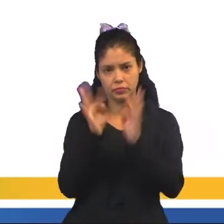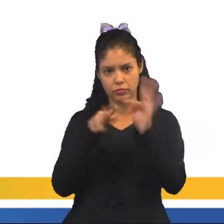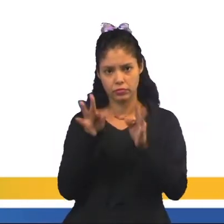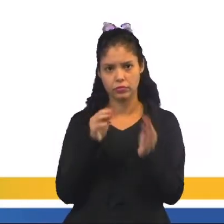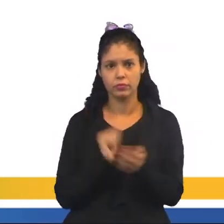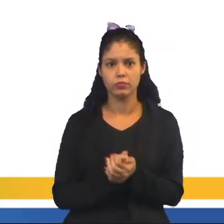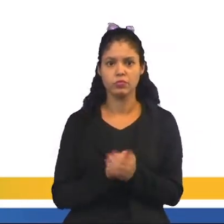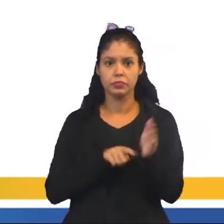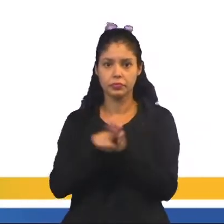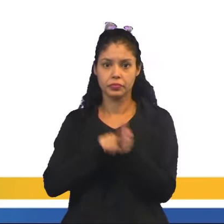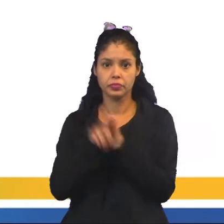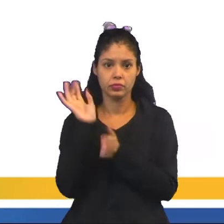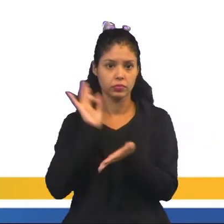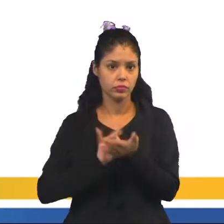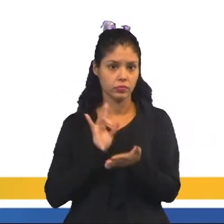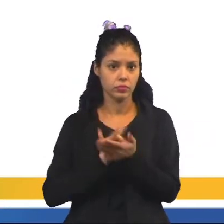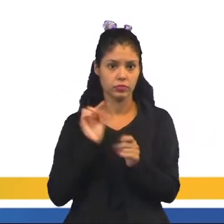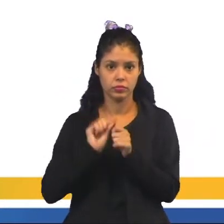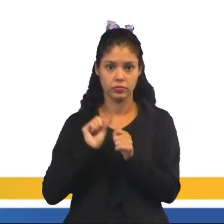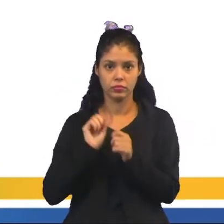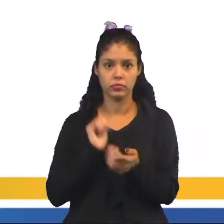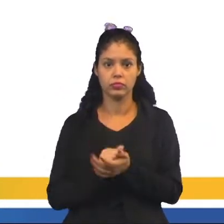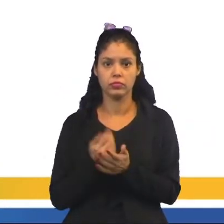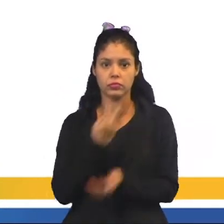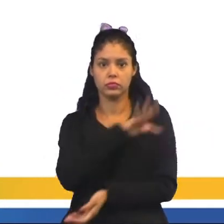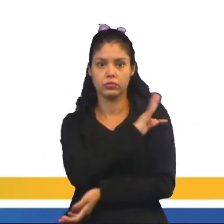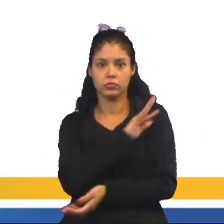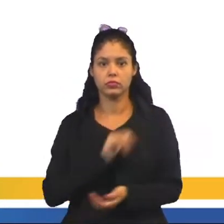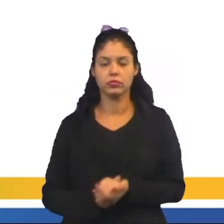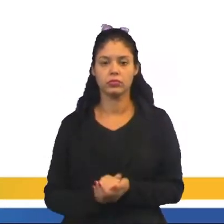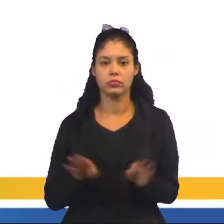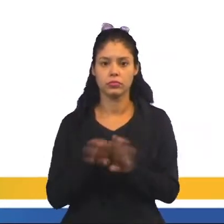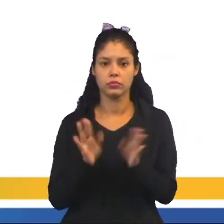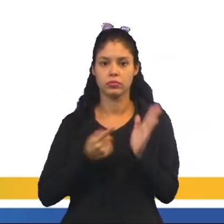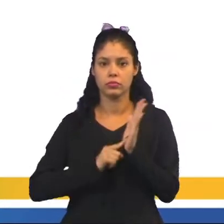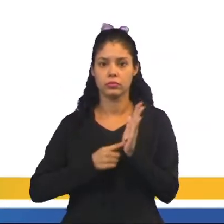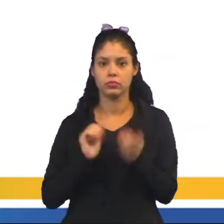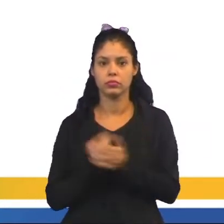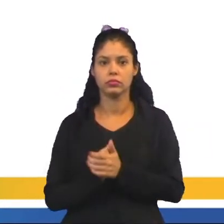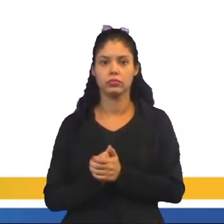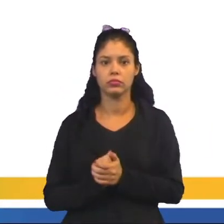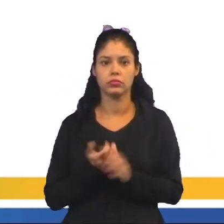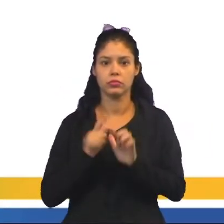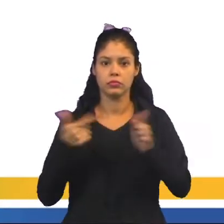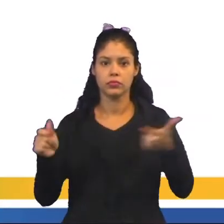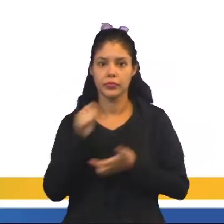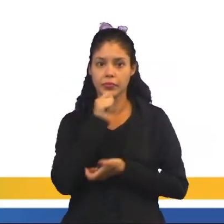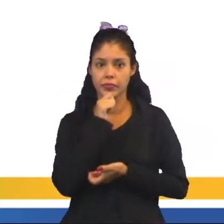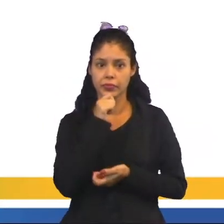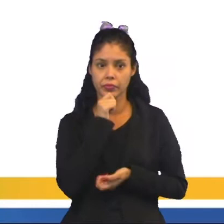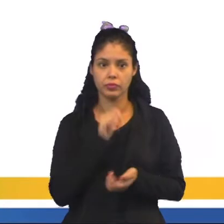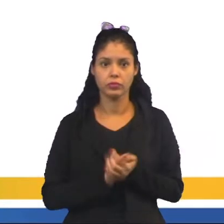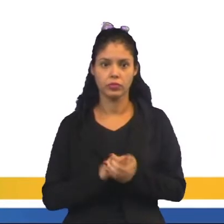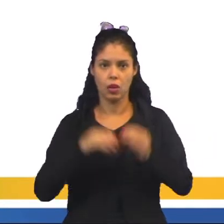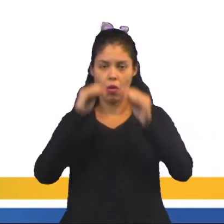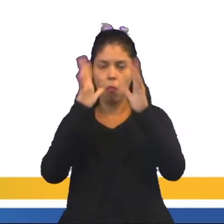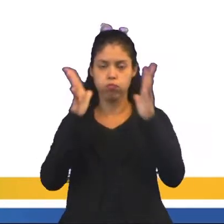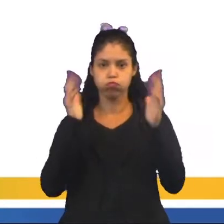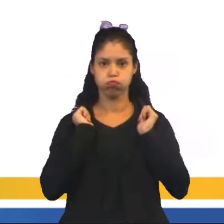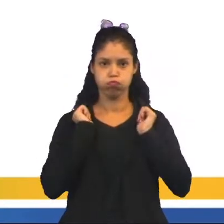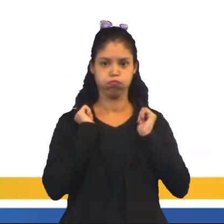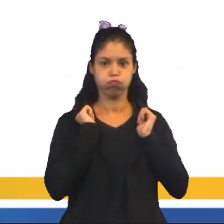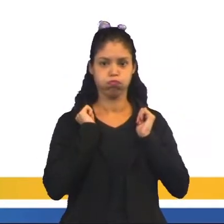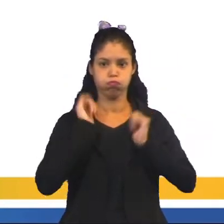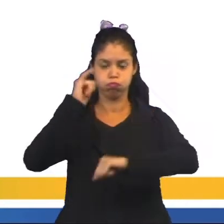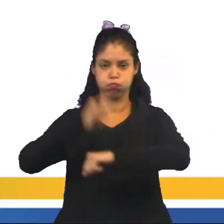Uma pesquisa realizada pela Universidade de Alberta apontou que a tecnologia aumenta a incidência de obesidade